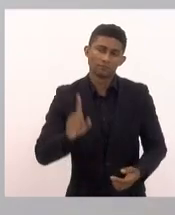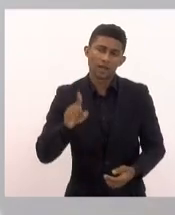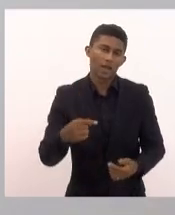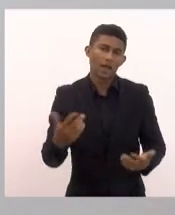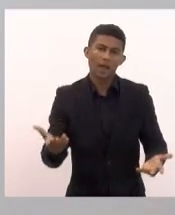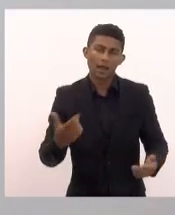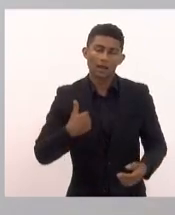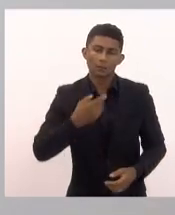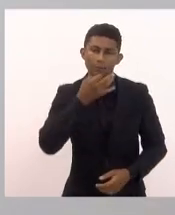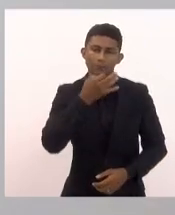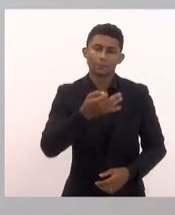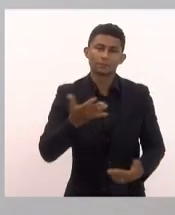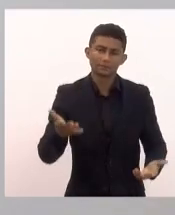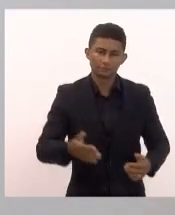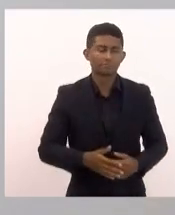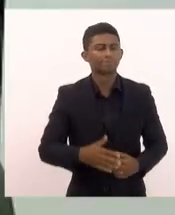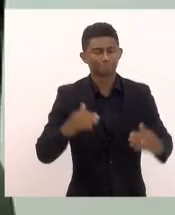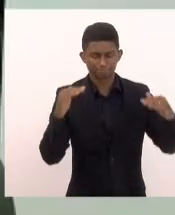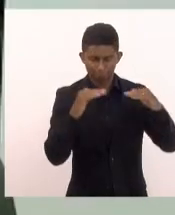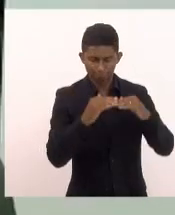esse o parecer. Favorável.